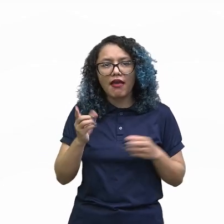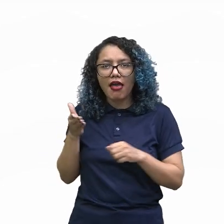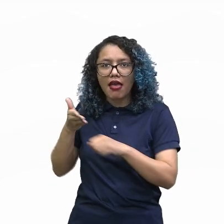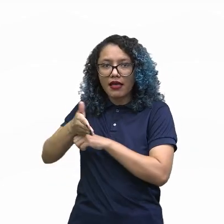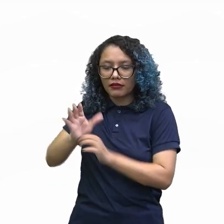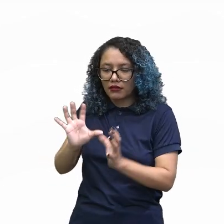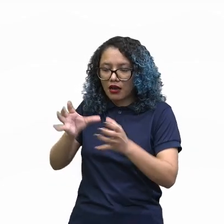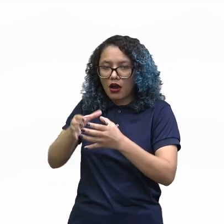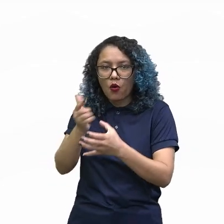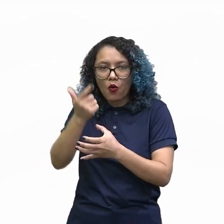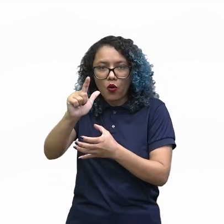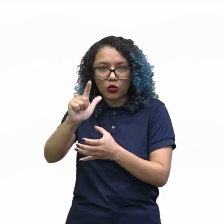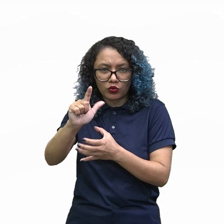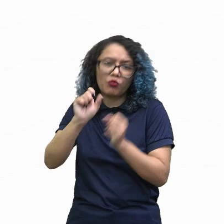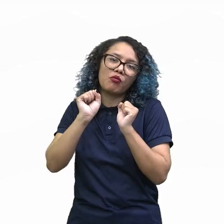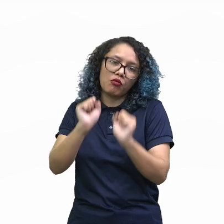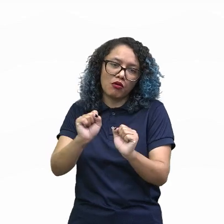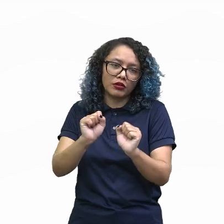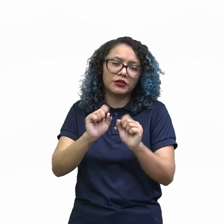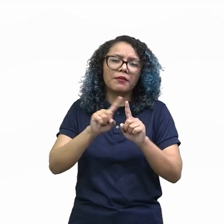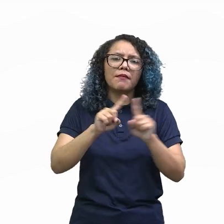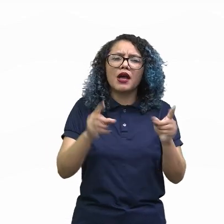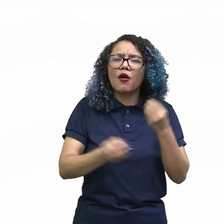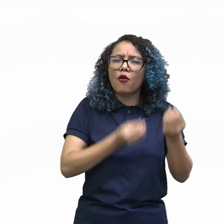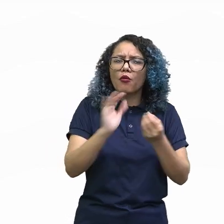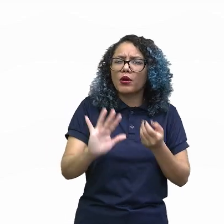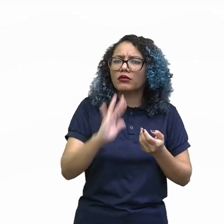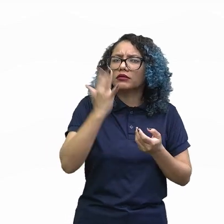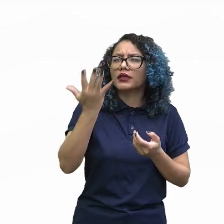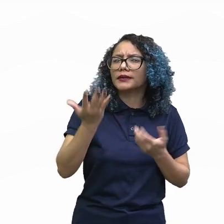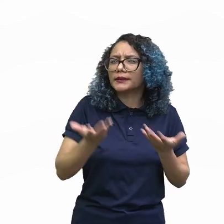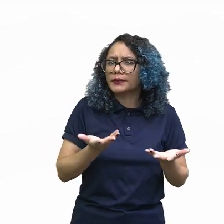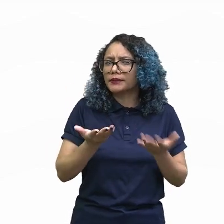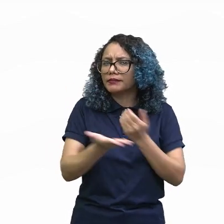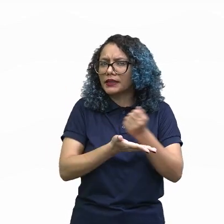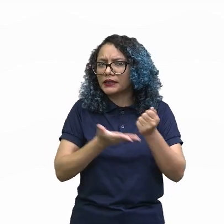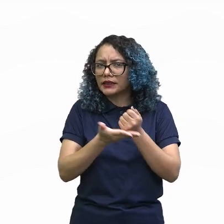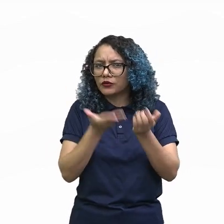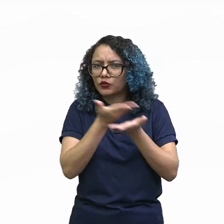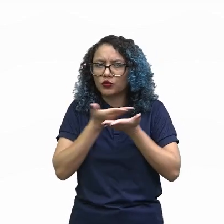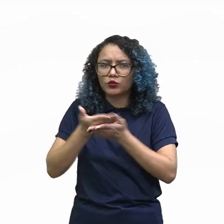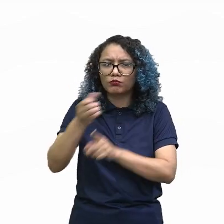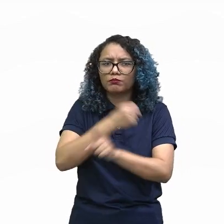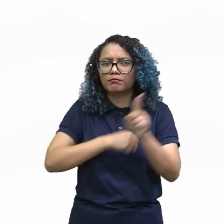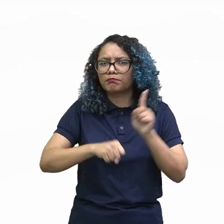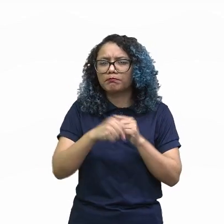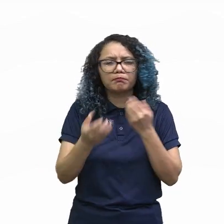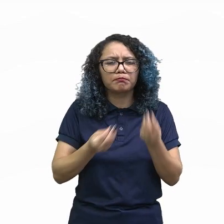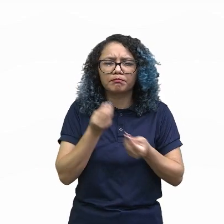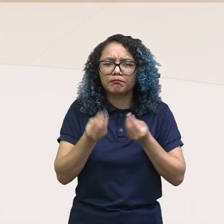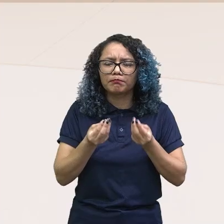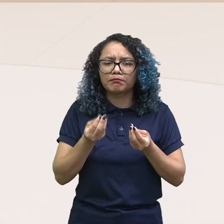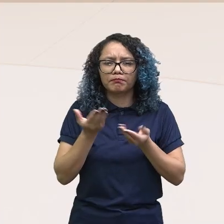E como é que se dá essa mobilidade, né, segundo aí a sociologia? Vamos ver então.